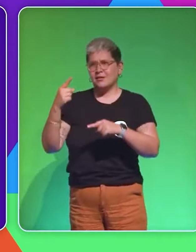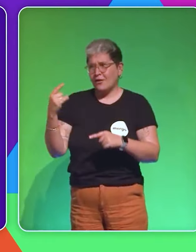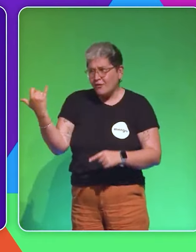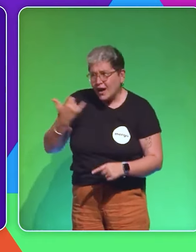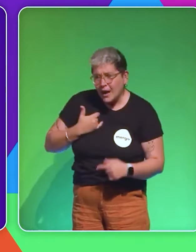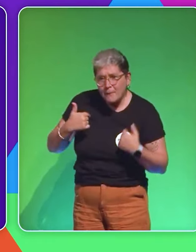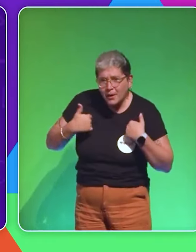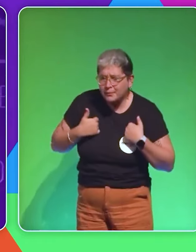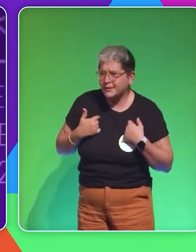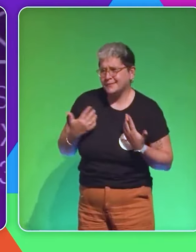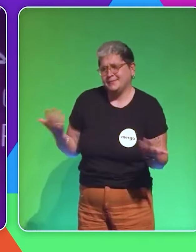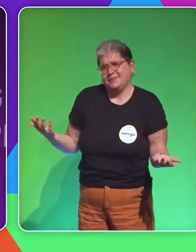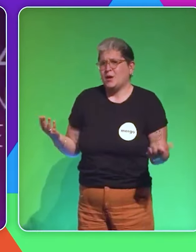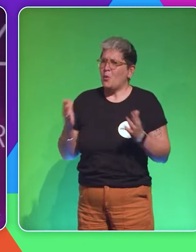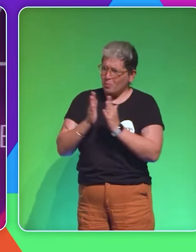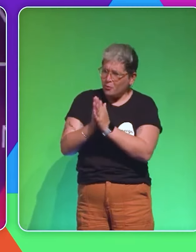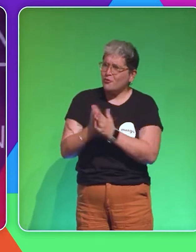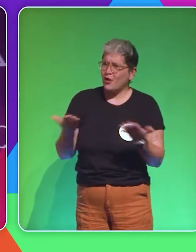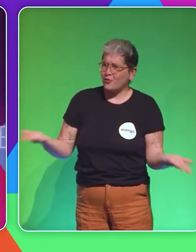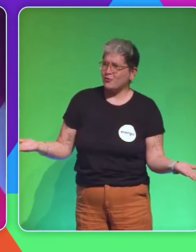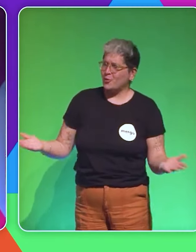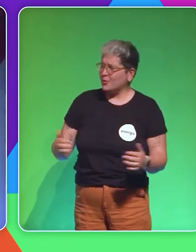mim tá